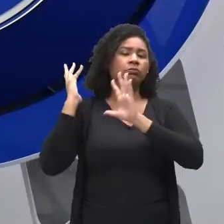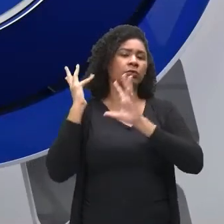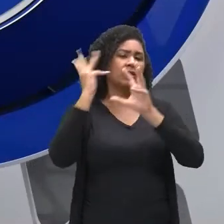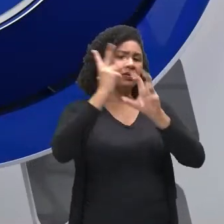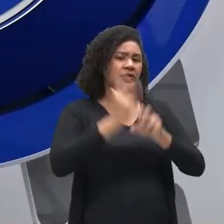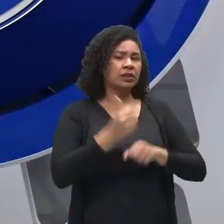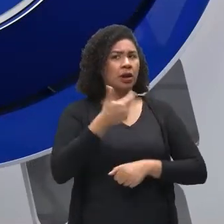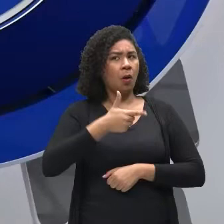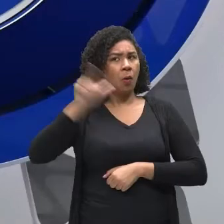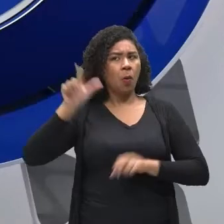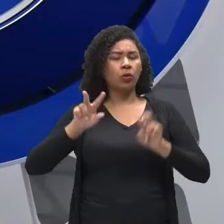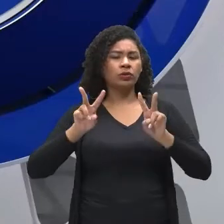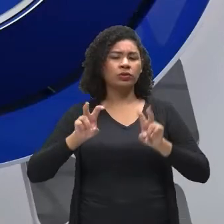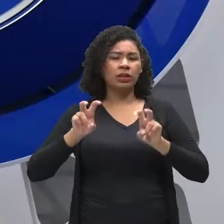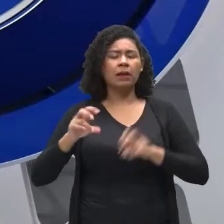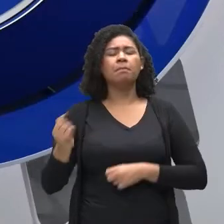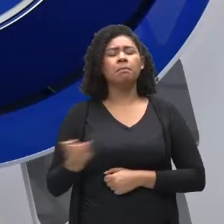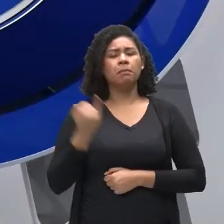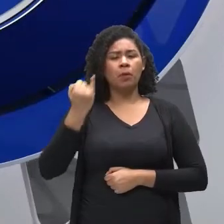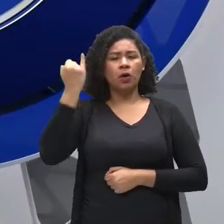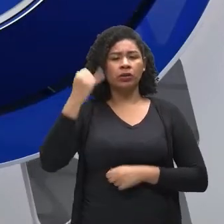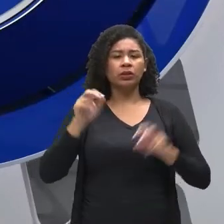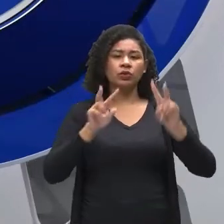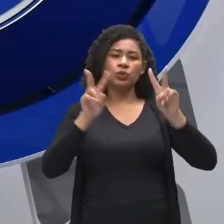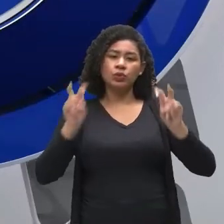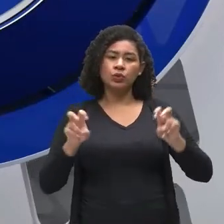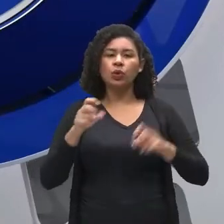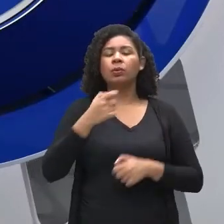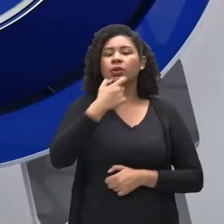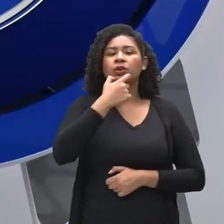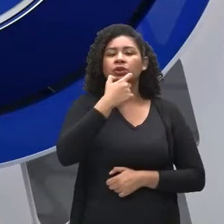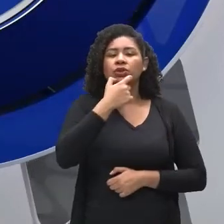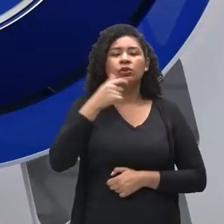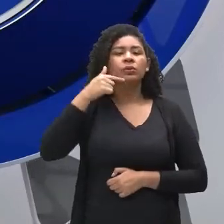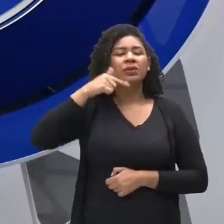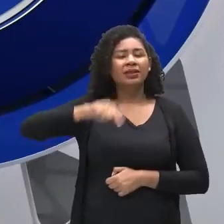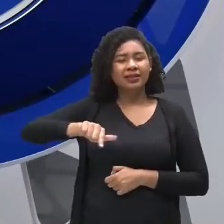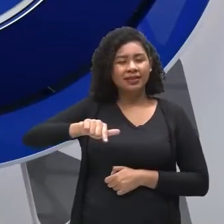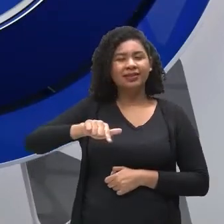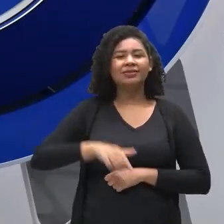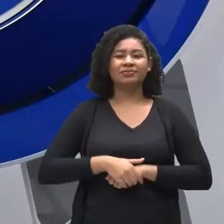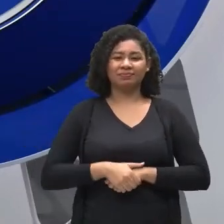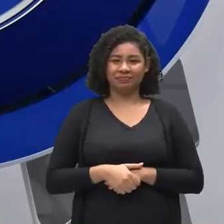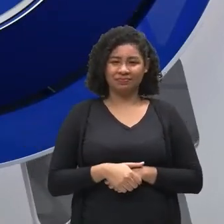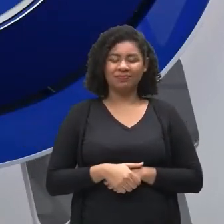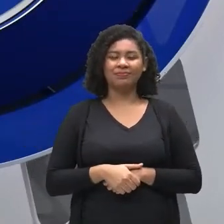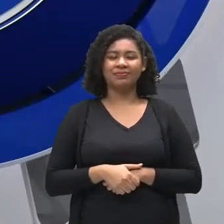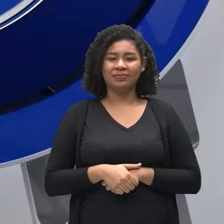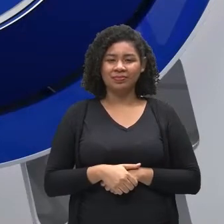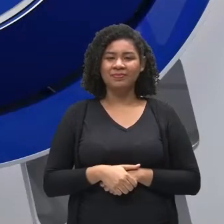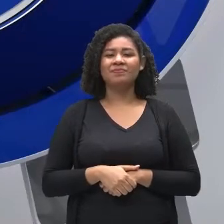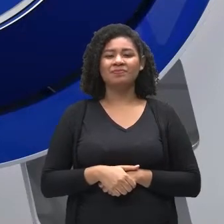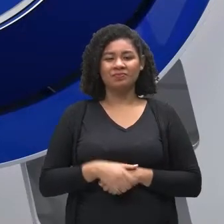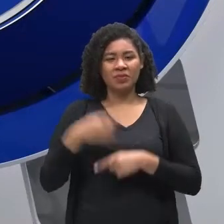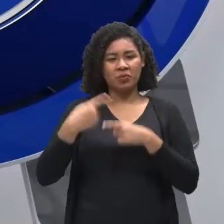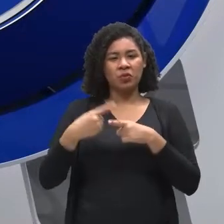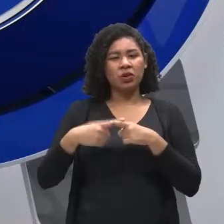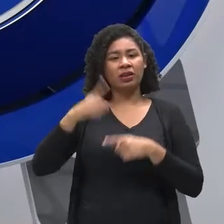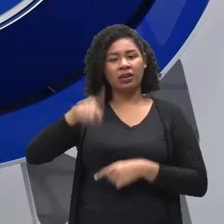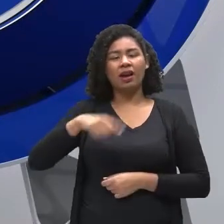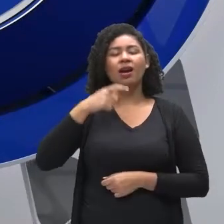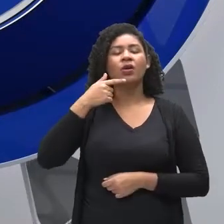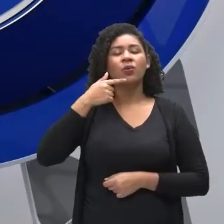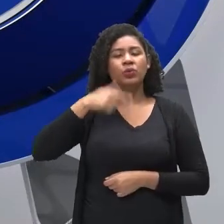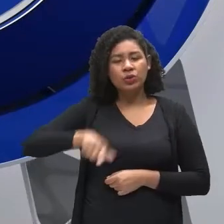importante, o assunto da língua inglesa, né? Do alcance dela, como uma língua global. E para